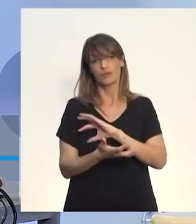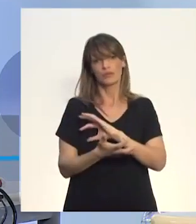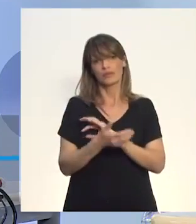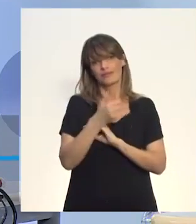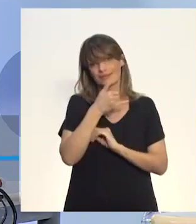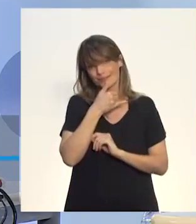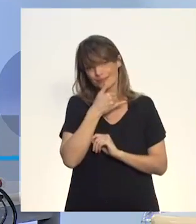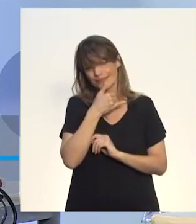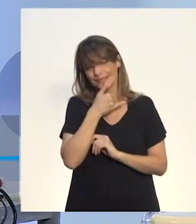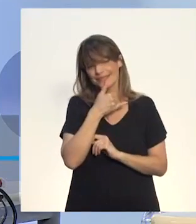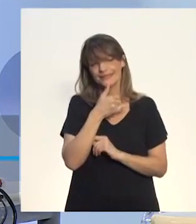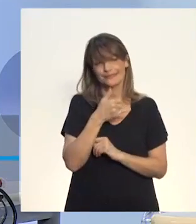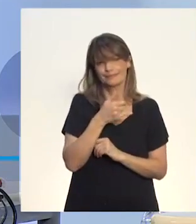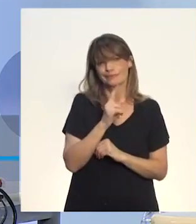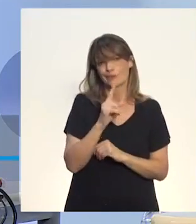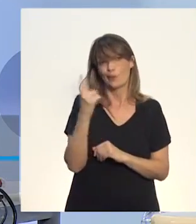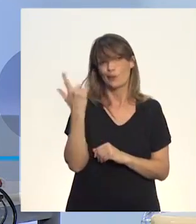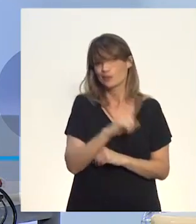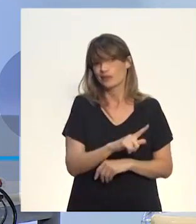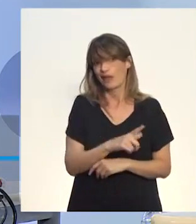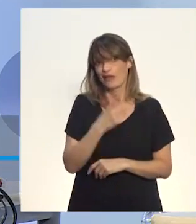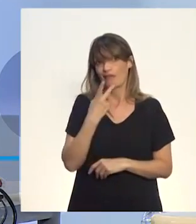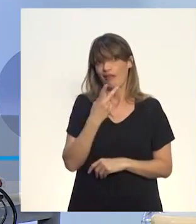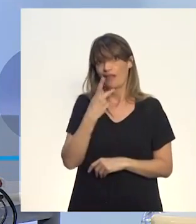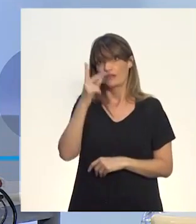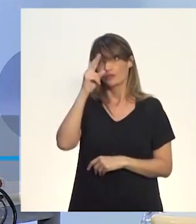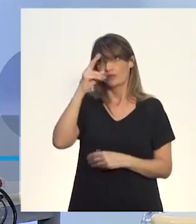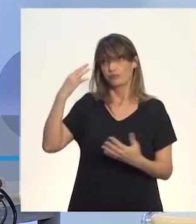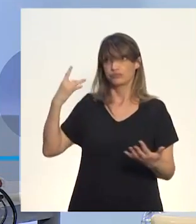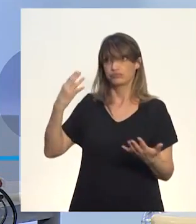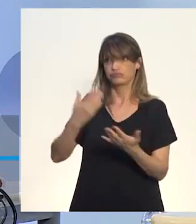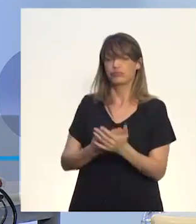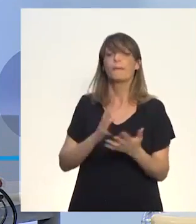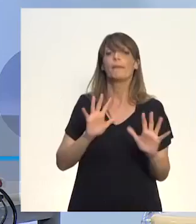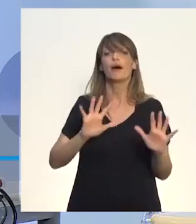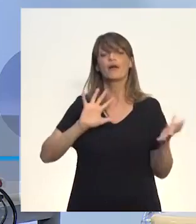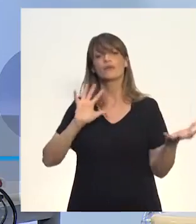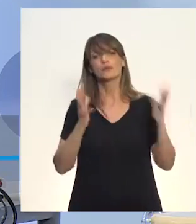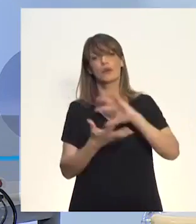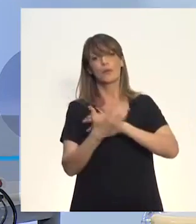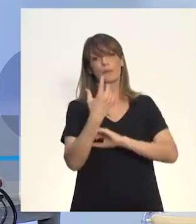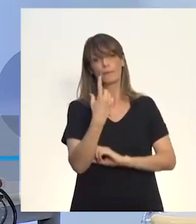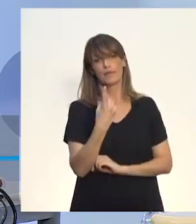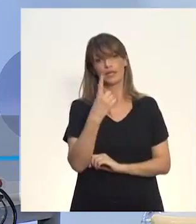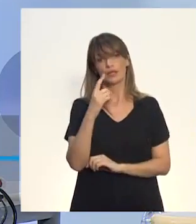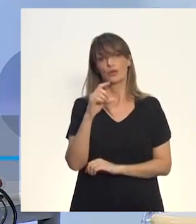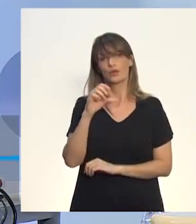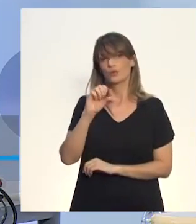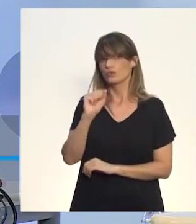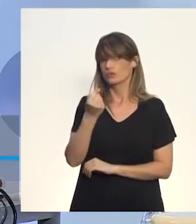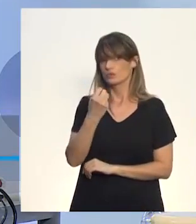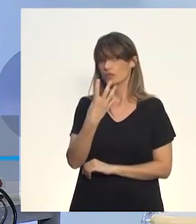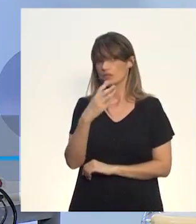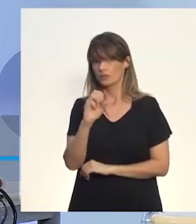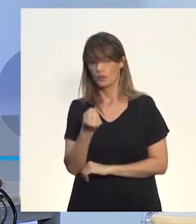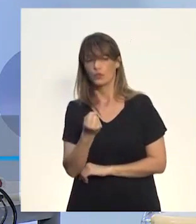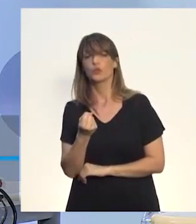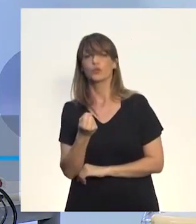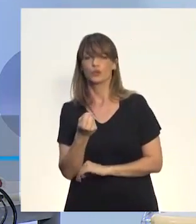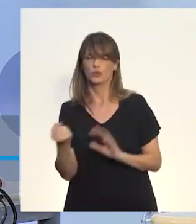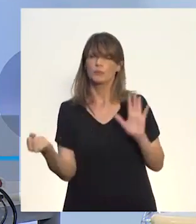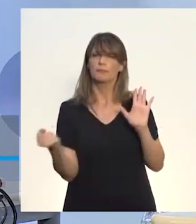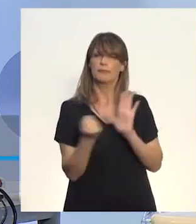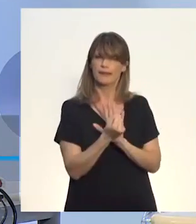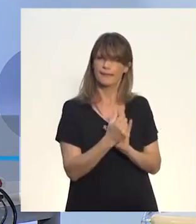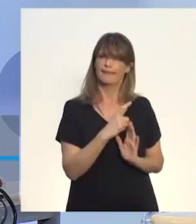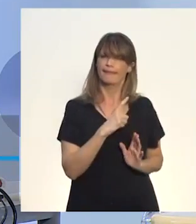consegue contar toda essa história, mas as revoluções de 1848, que haviam deixado marcas mesmo, né, na